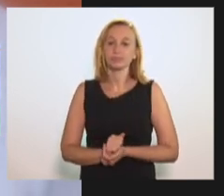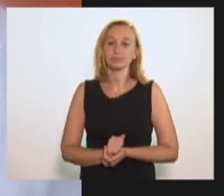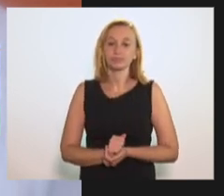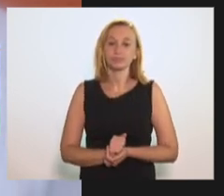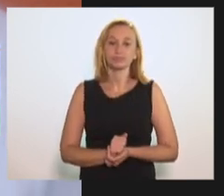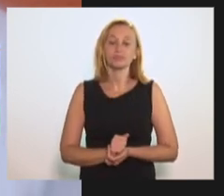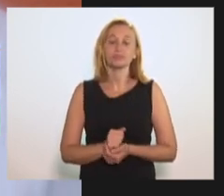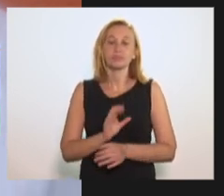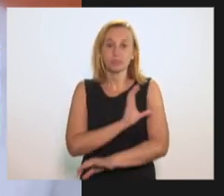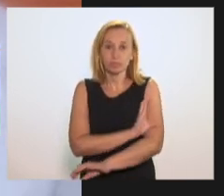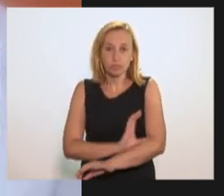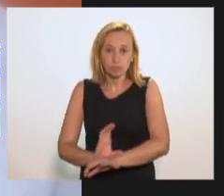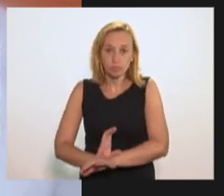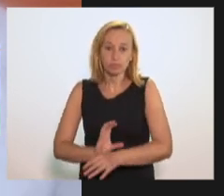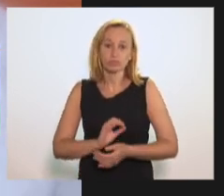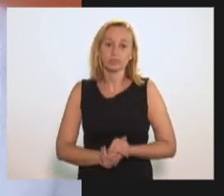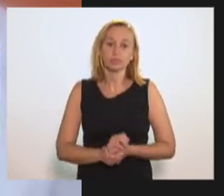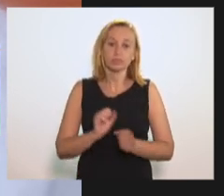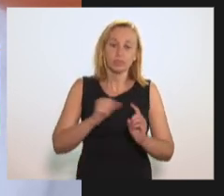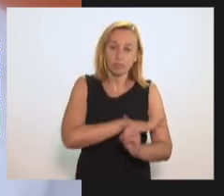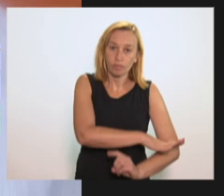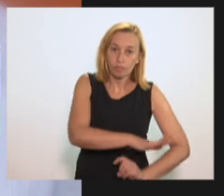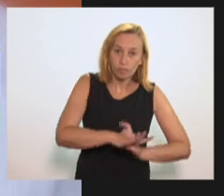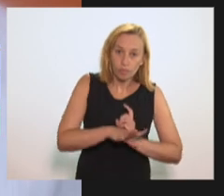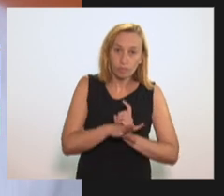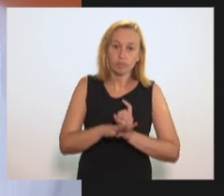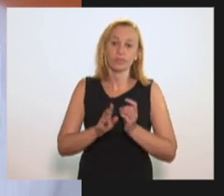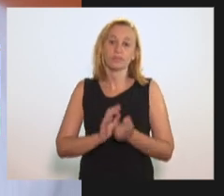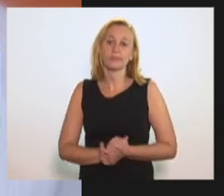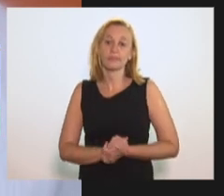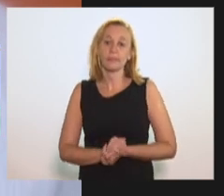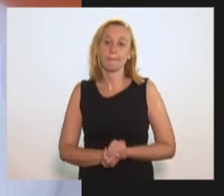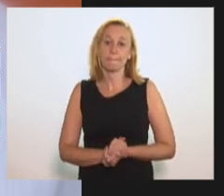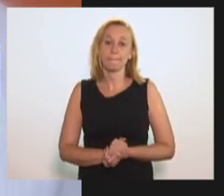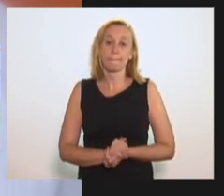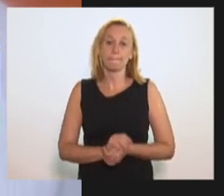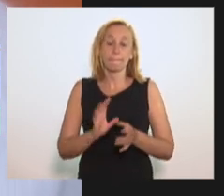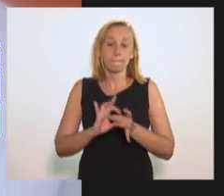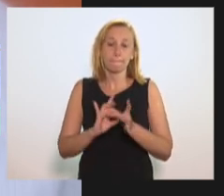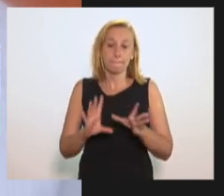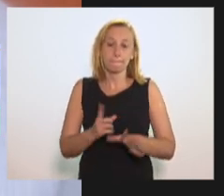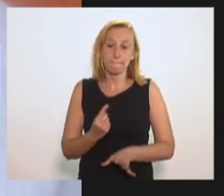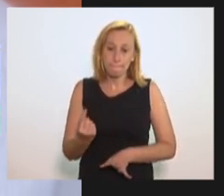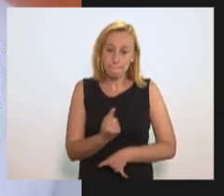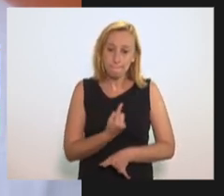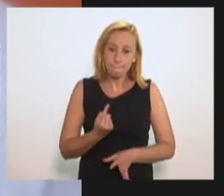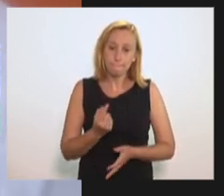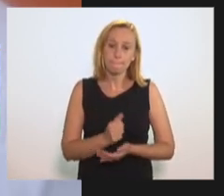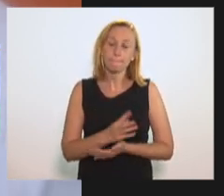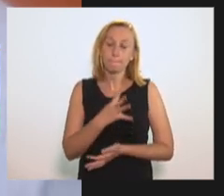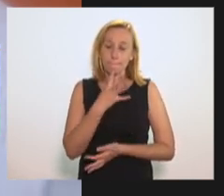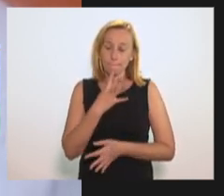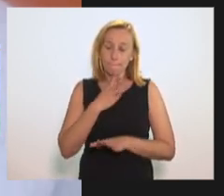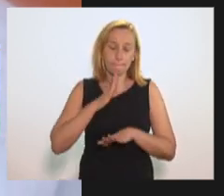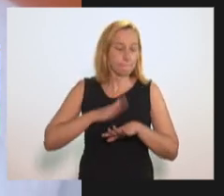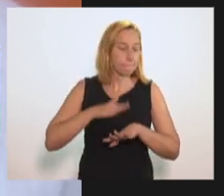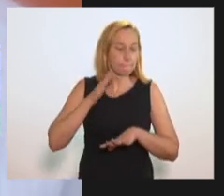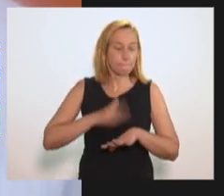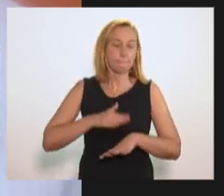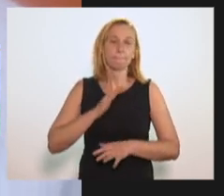cultural social e que vai também permitir que a gente fique conhecendo mais